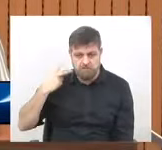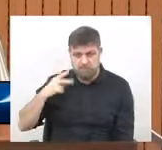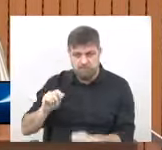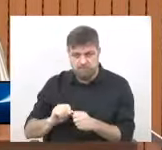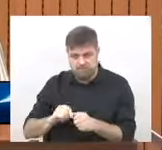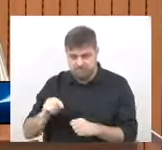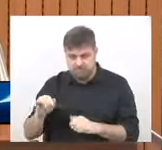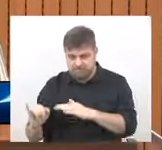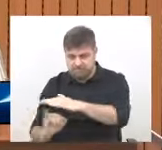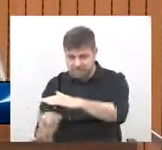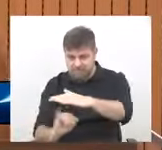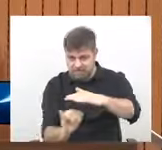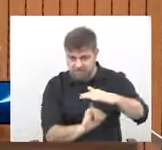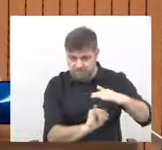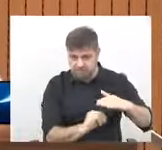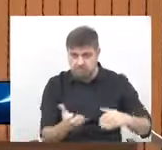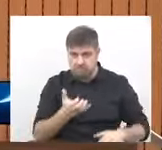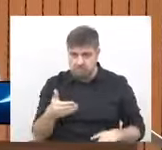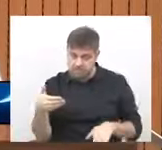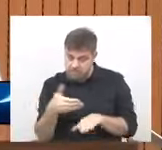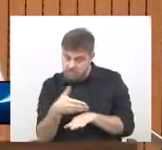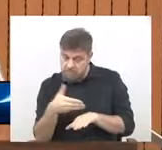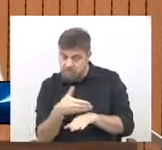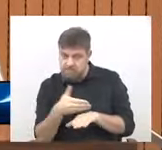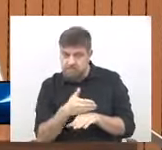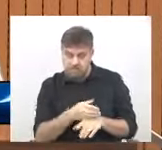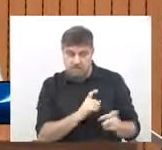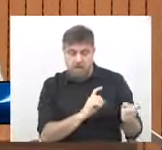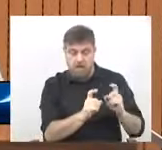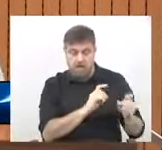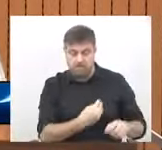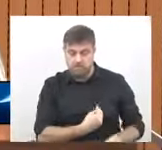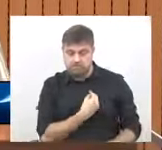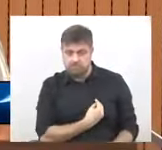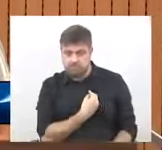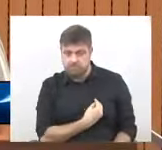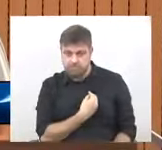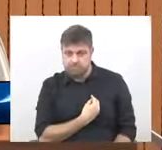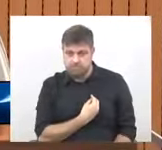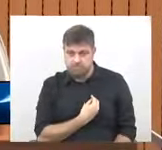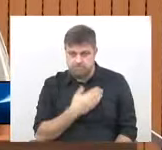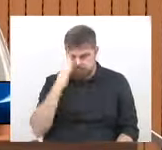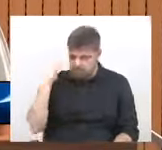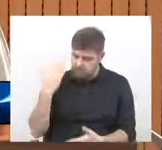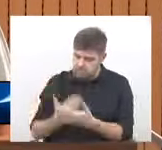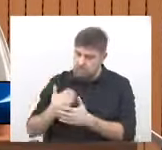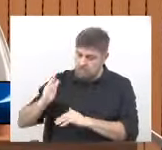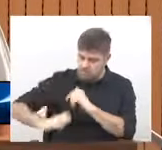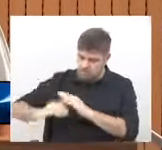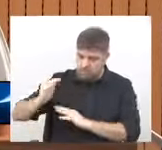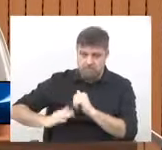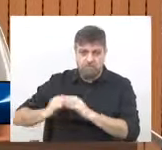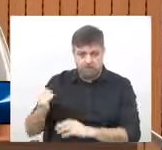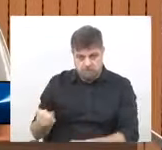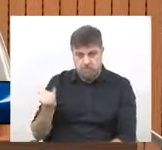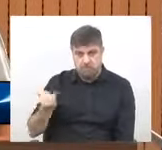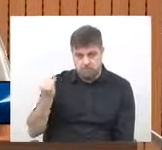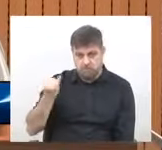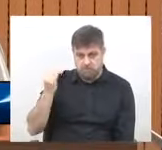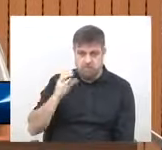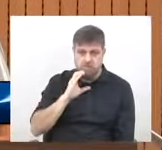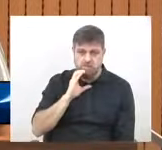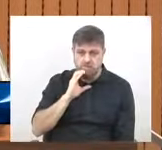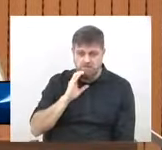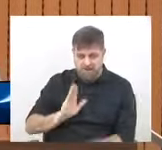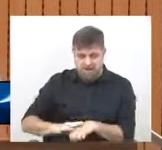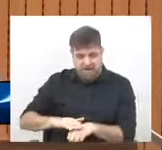essas entidades acompanhassem essas reuniões. Eu acredito que foi uma iniciativa importante do vereador Carlão, mas mais que